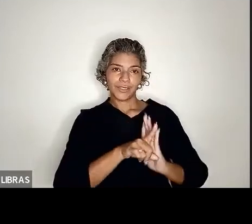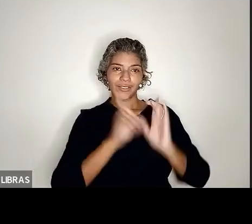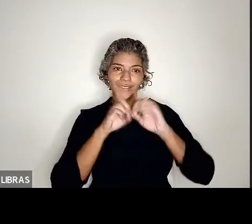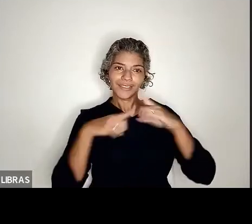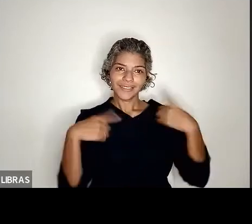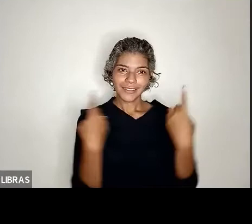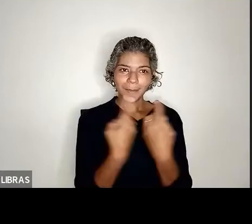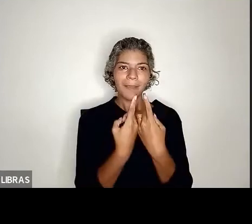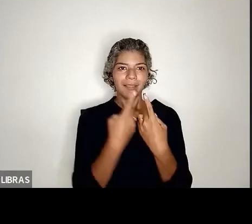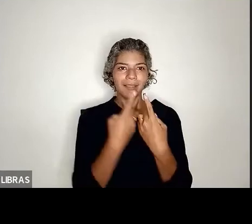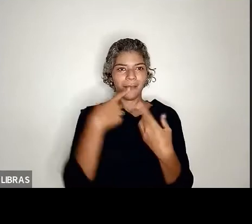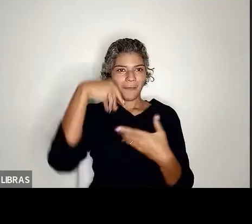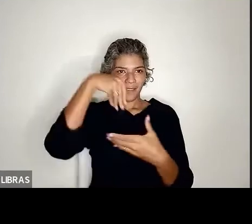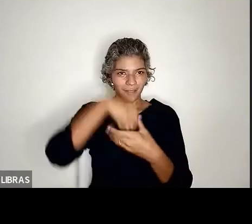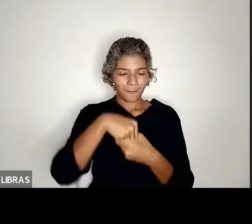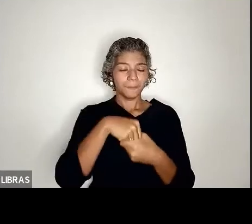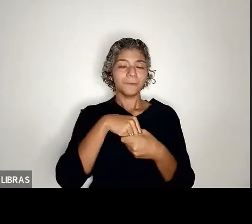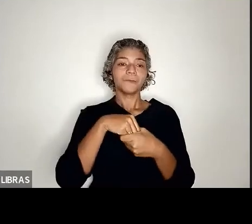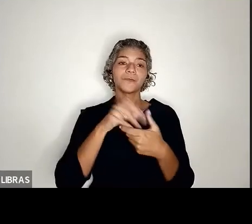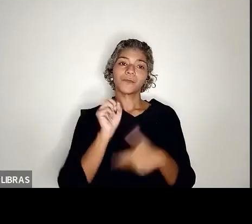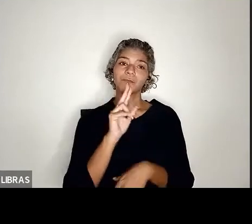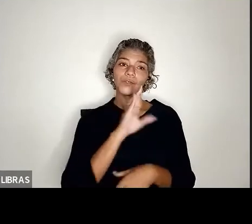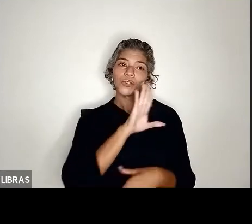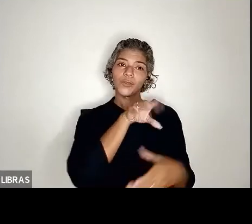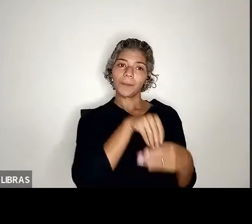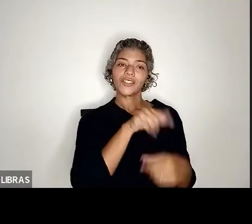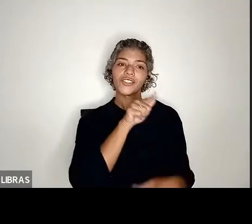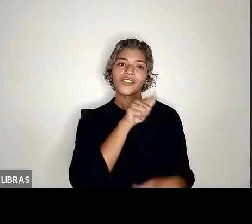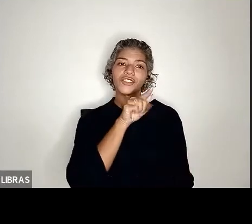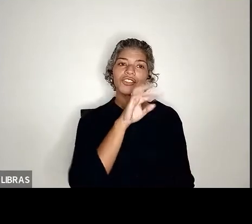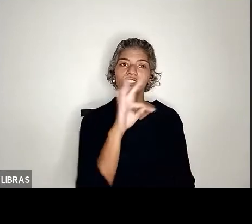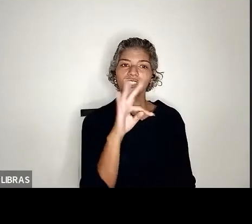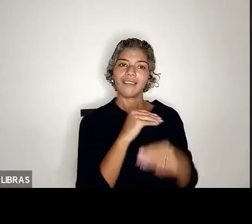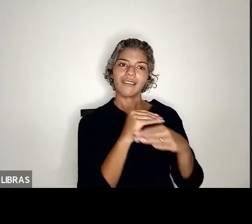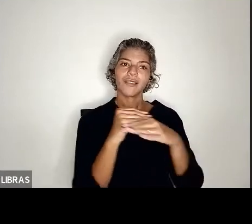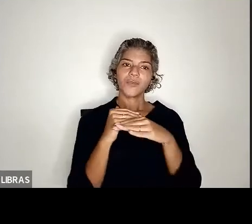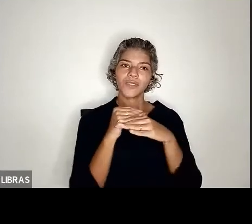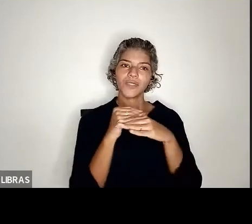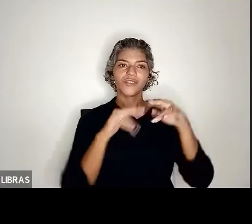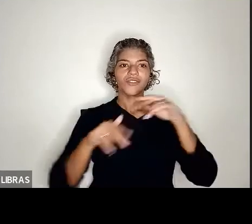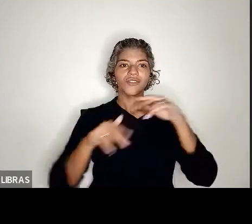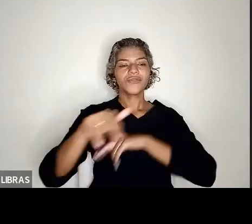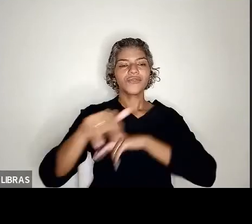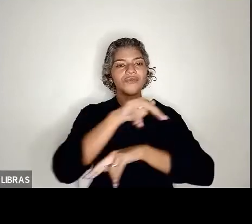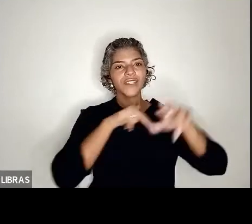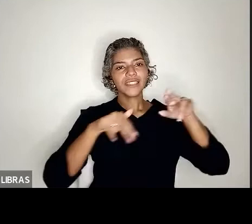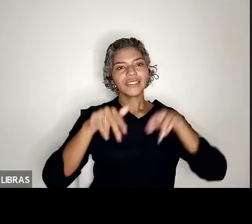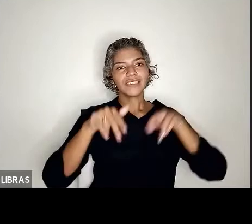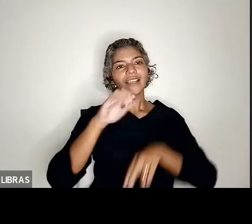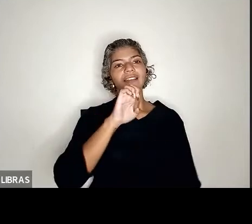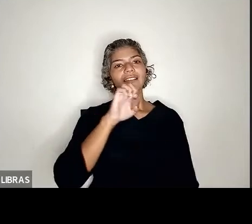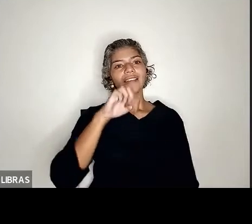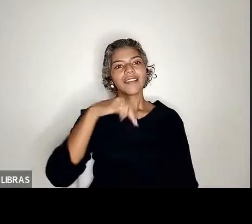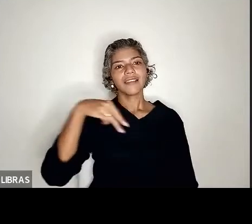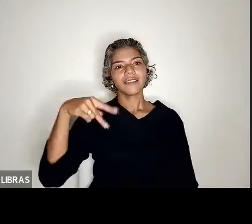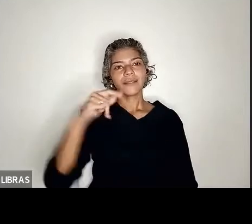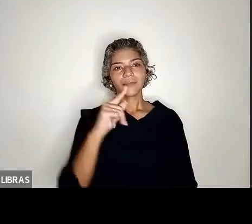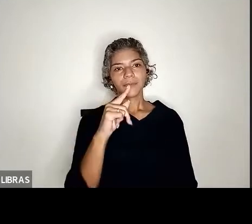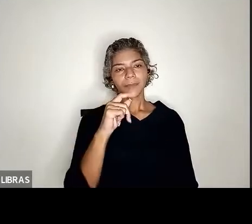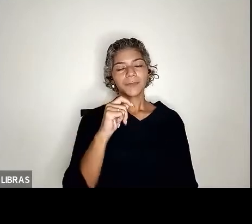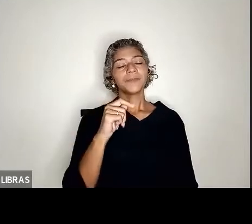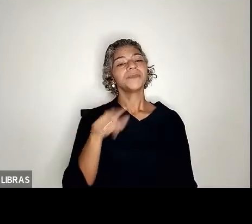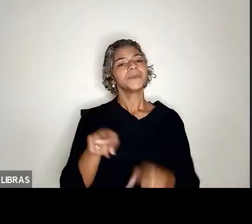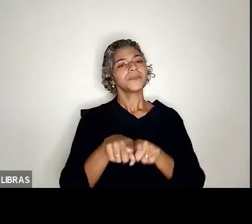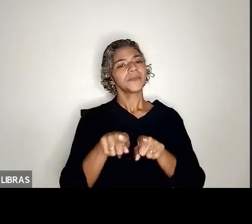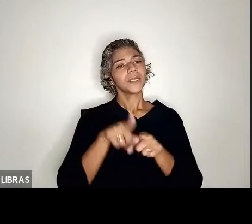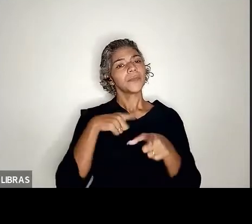Pessoa, integro o GT de Equidade e Diversidade da INSP, que foi organizado no final do ano passado. Também integro